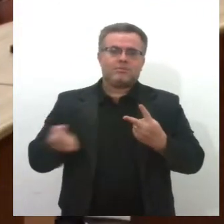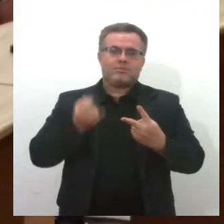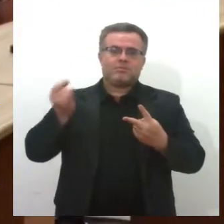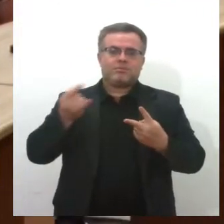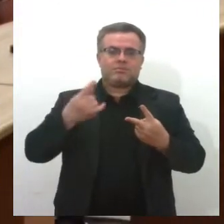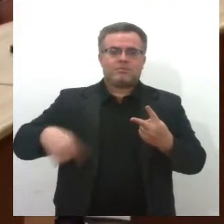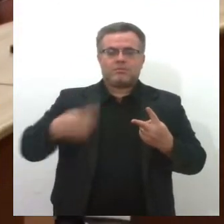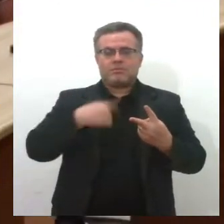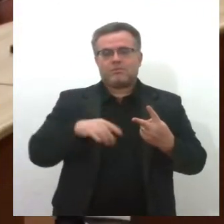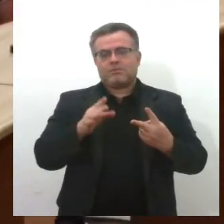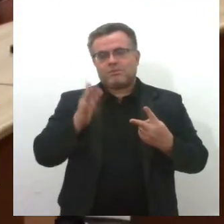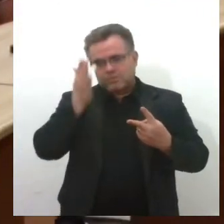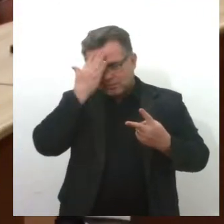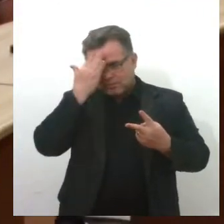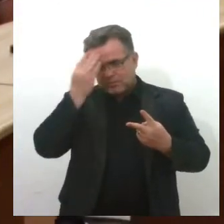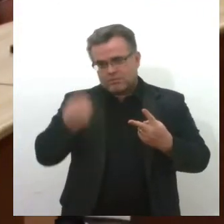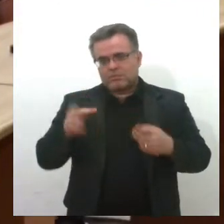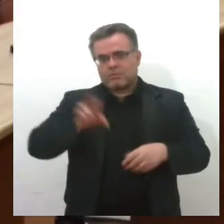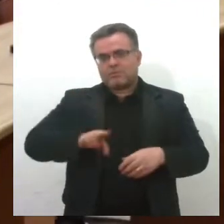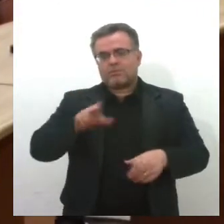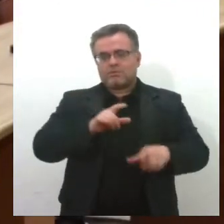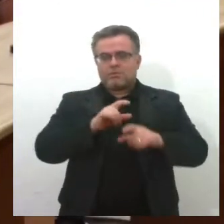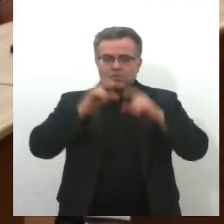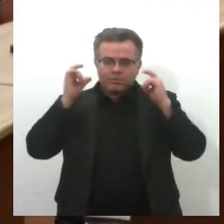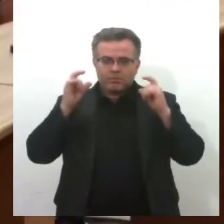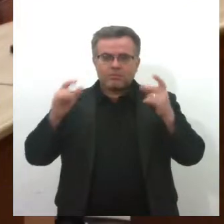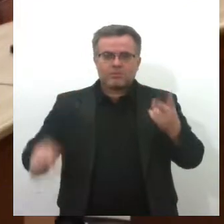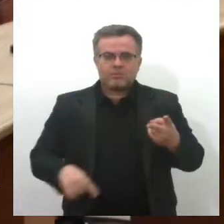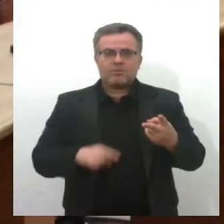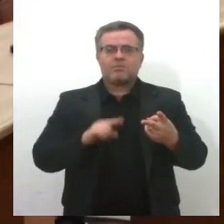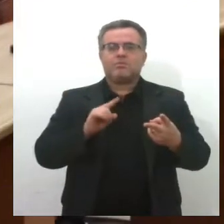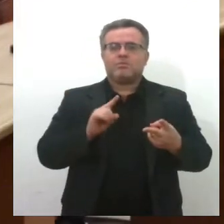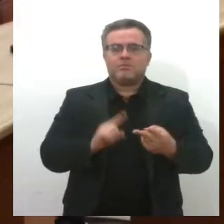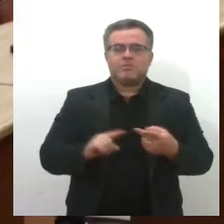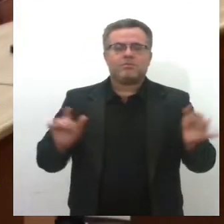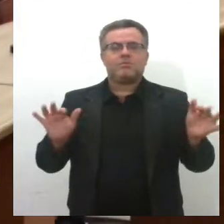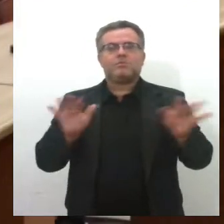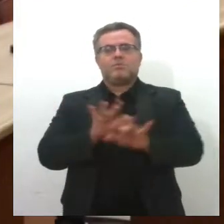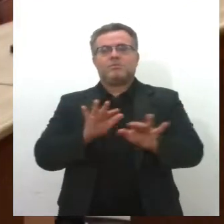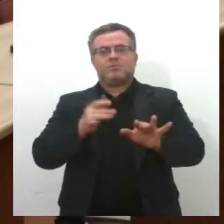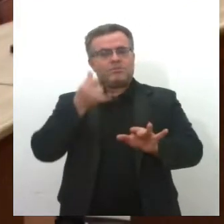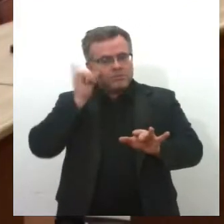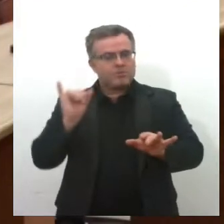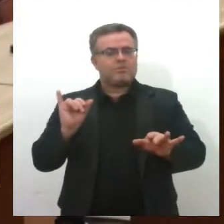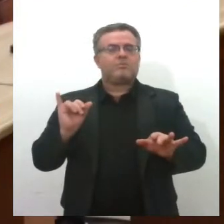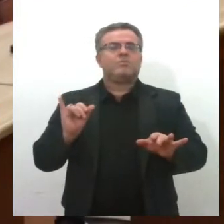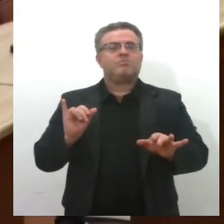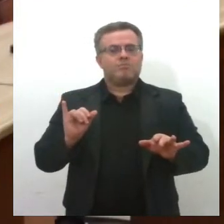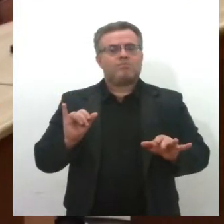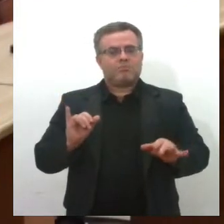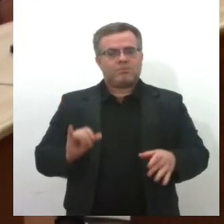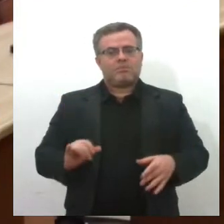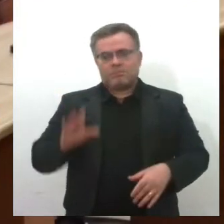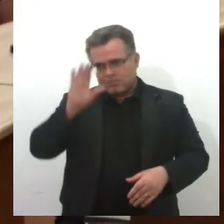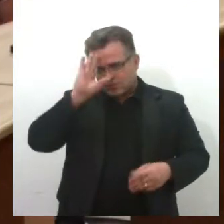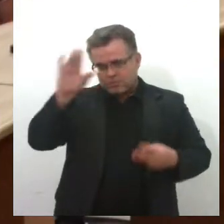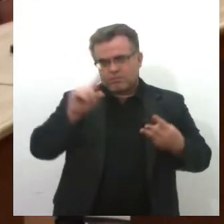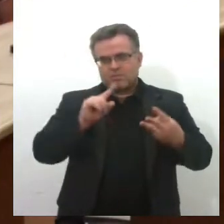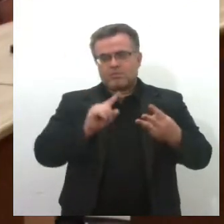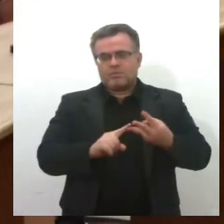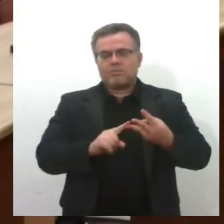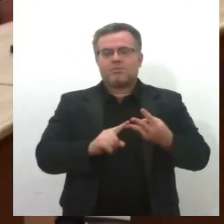fundamentais, a utilização da máscara, o evitar grandes aglomerações e principalmente a vacinação.